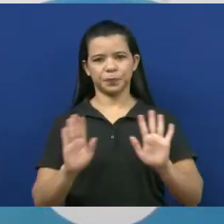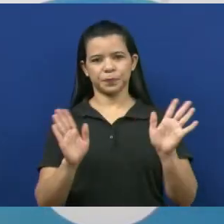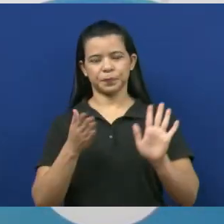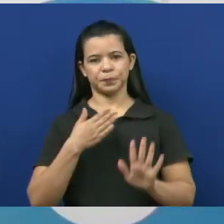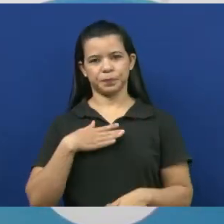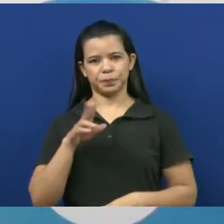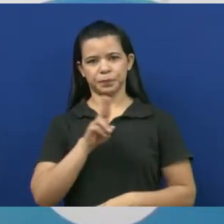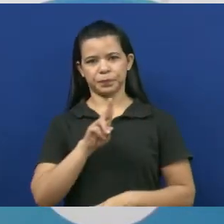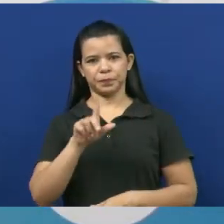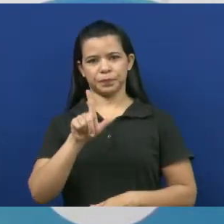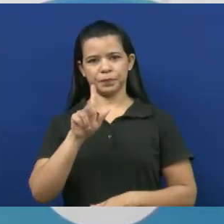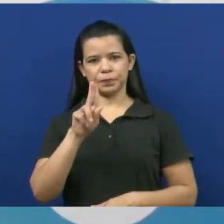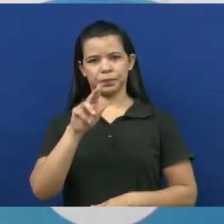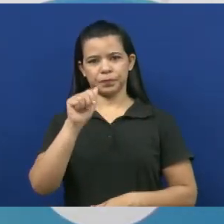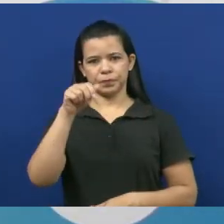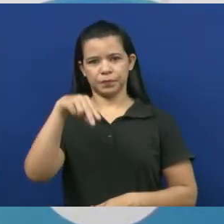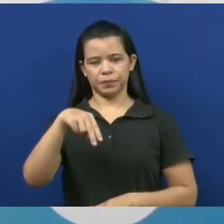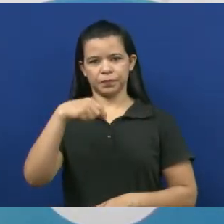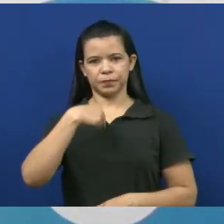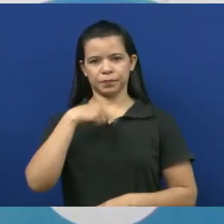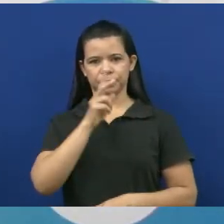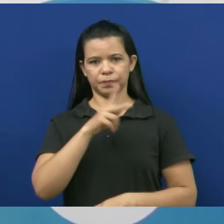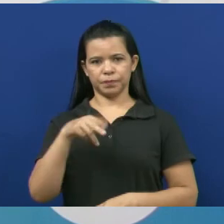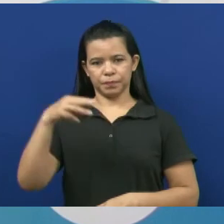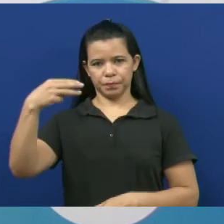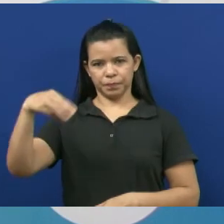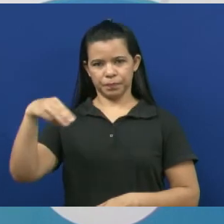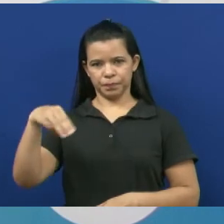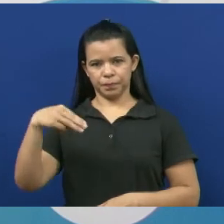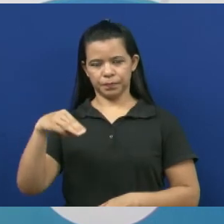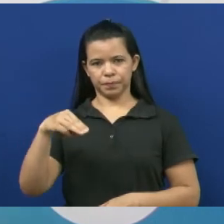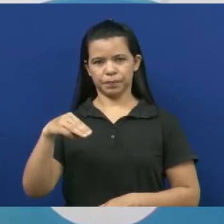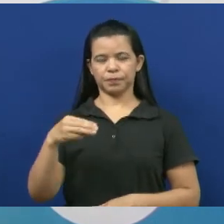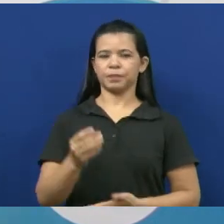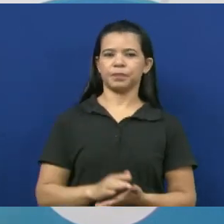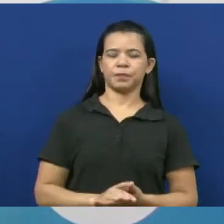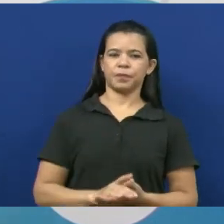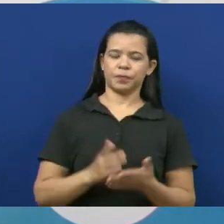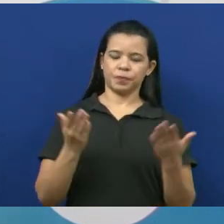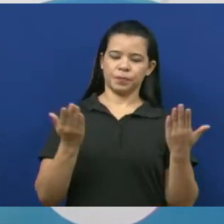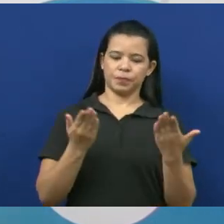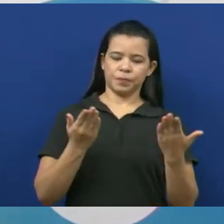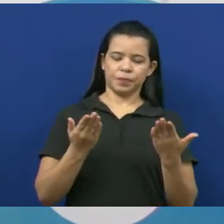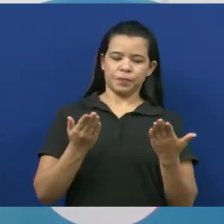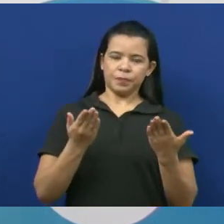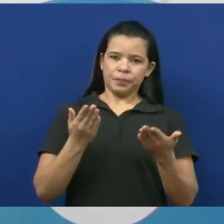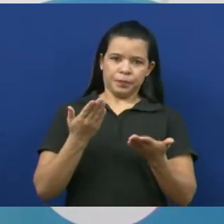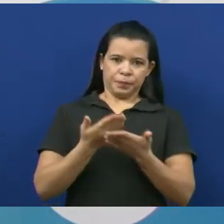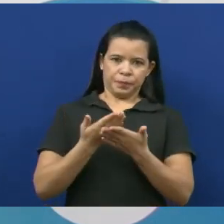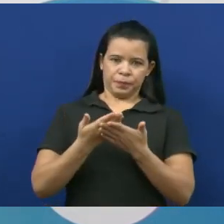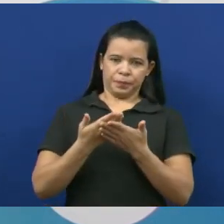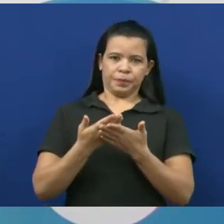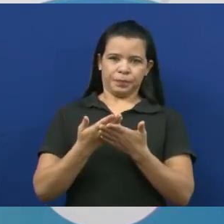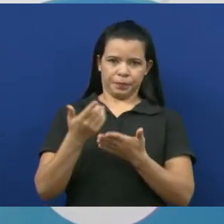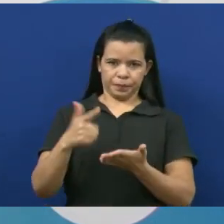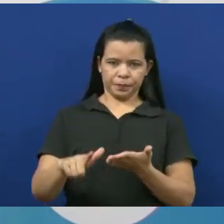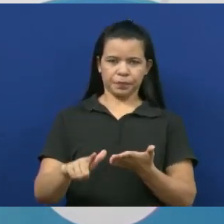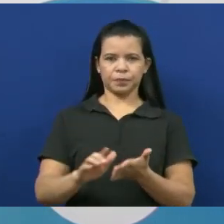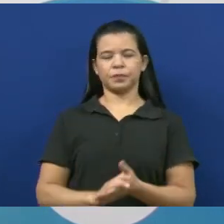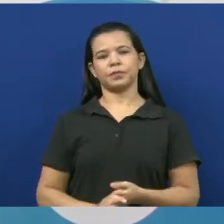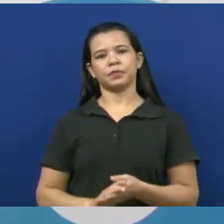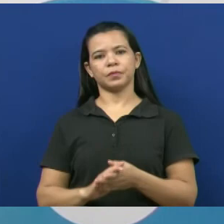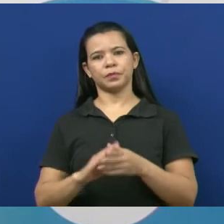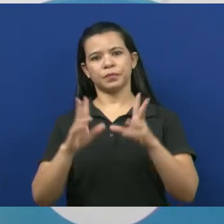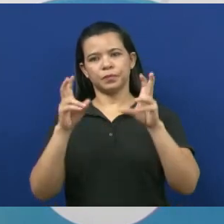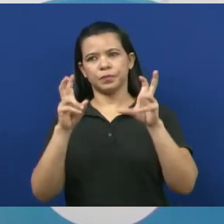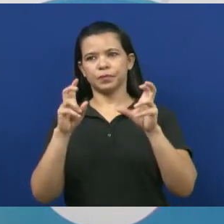Olá, meu nome é Luan, sou professor de matemática e nós estamos aqui hoje para mais uma aula aí. Nosso conteúdo de hoje é grandezas inversamente proporcionais,